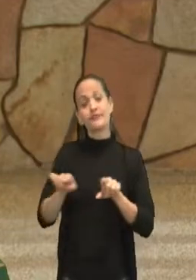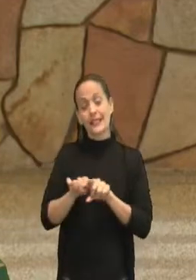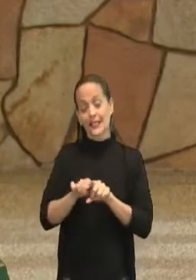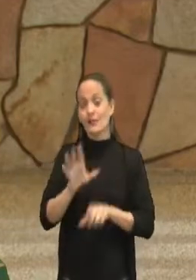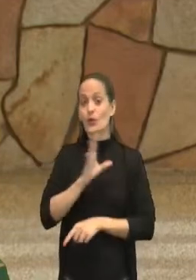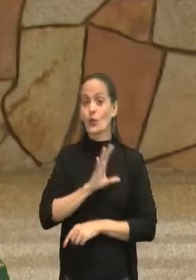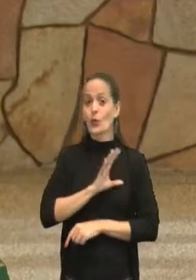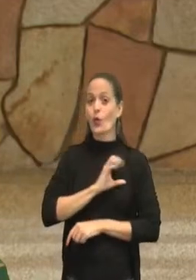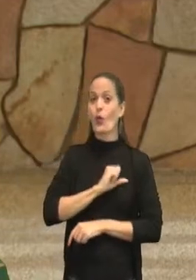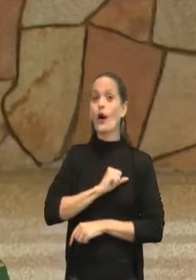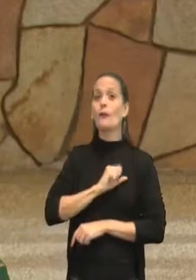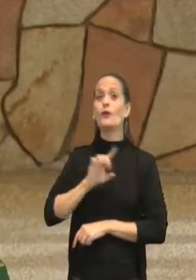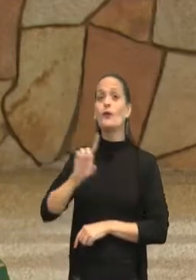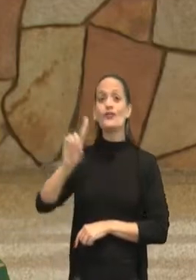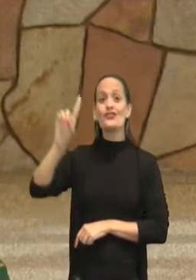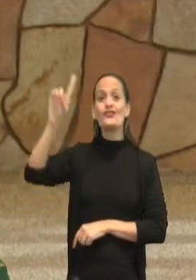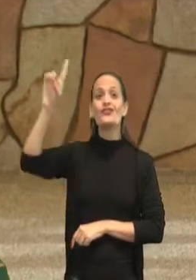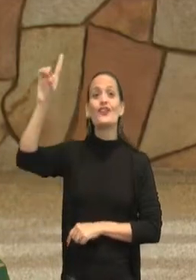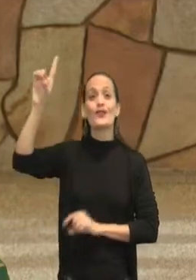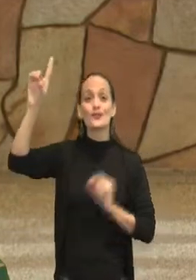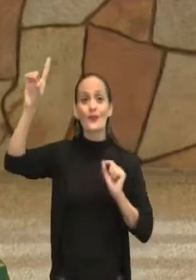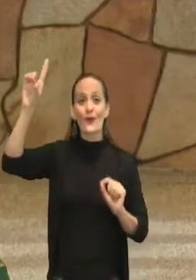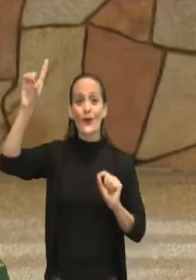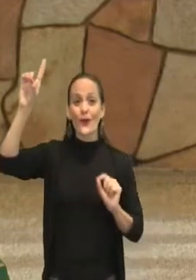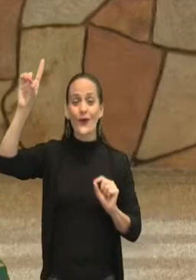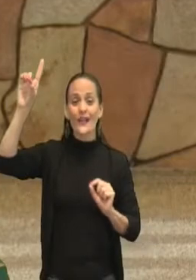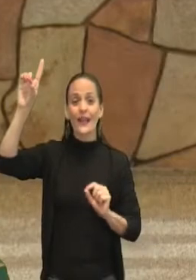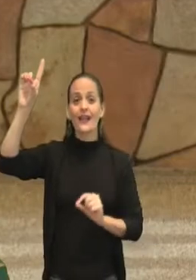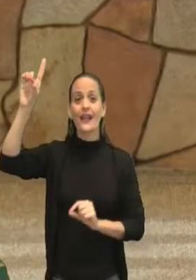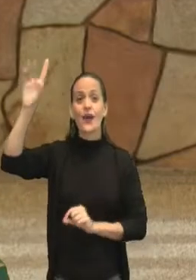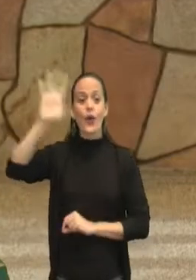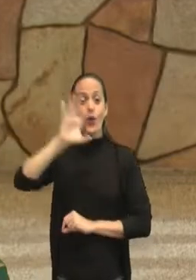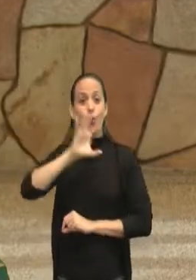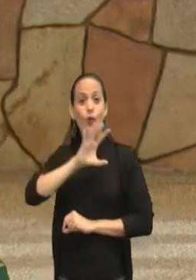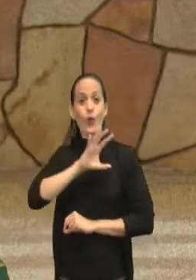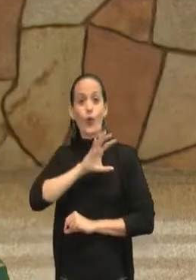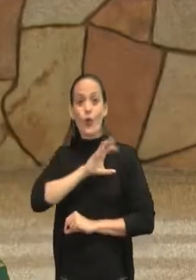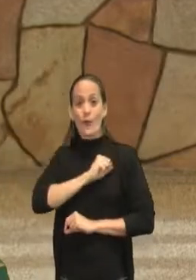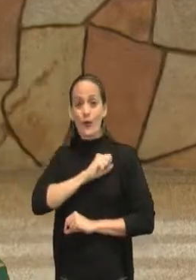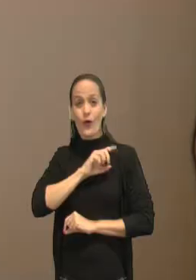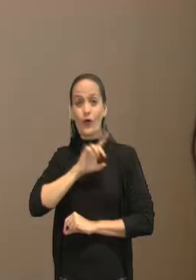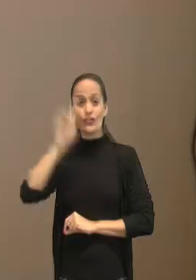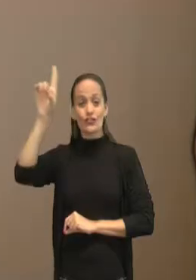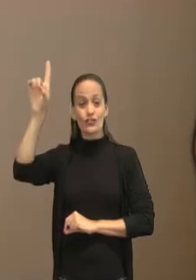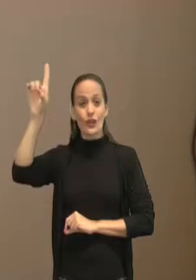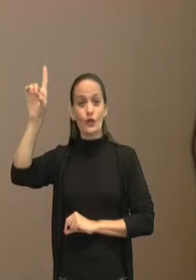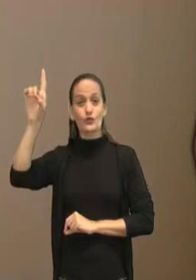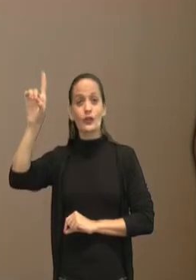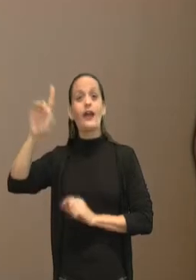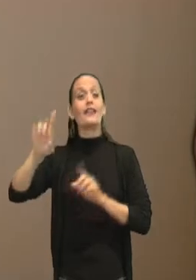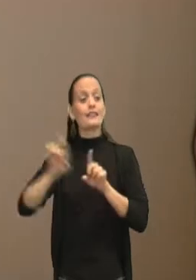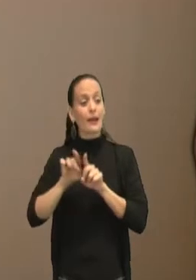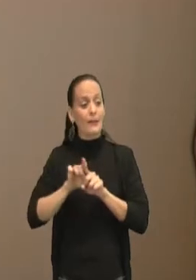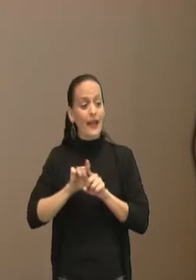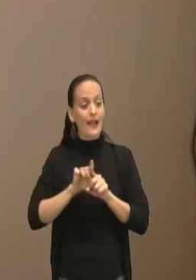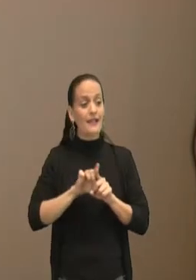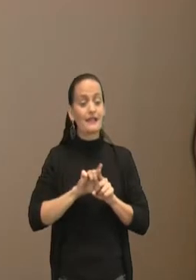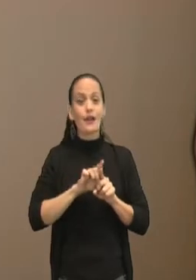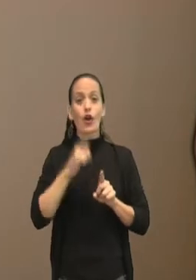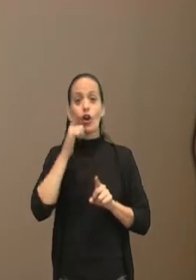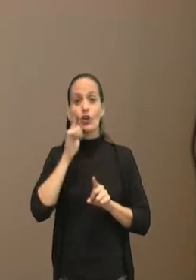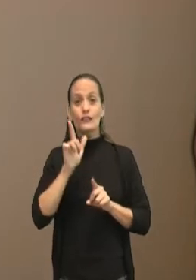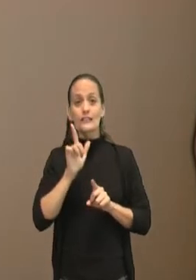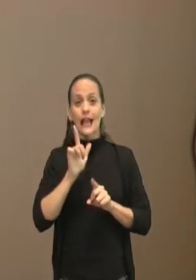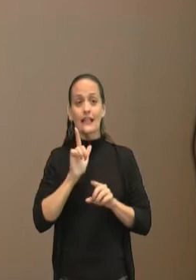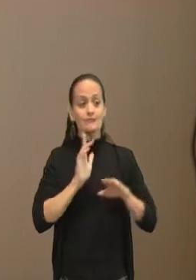que é oniabrangente, ou seja, Ele abrange a todos. Mais uma vez, João 3,16, porque Deus